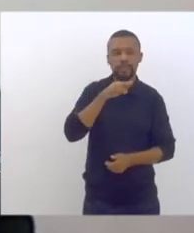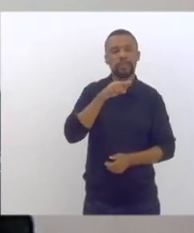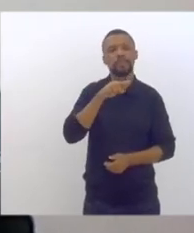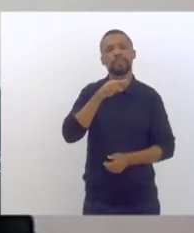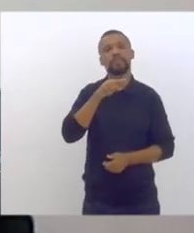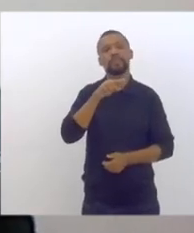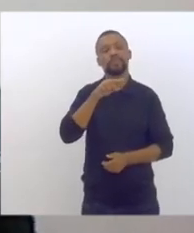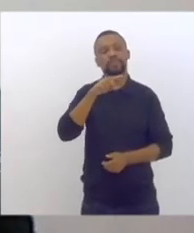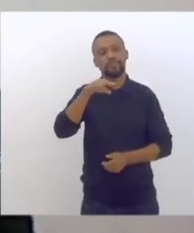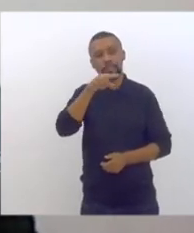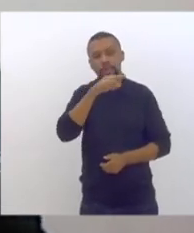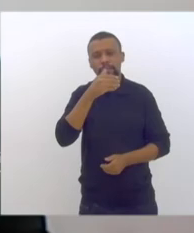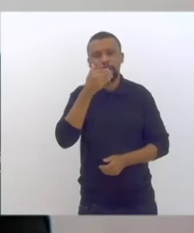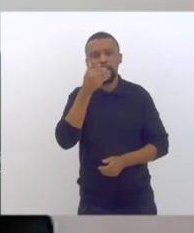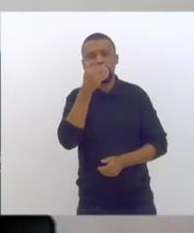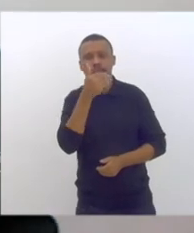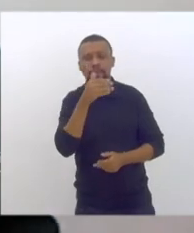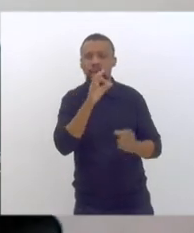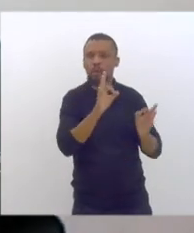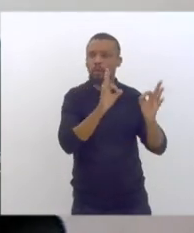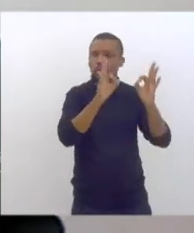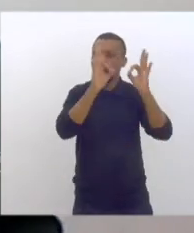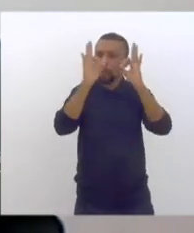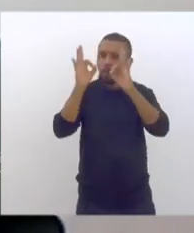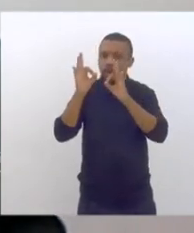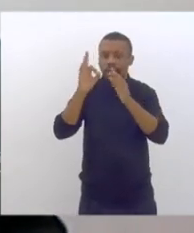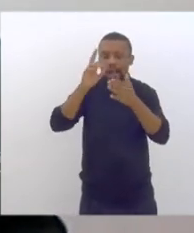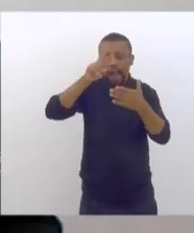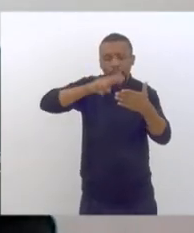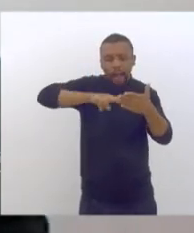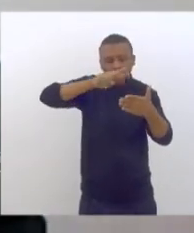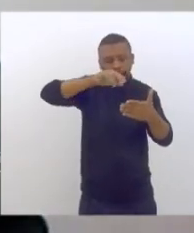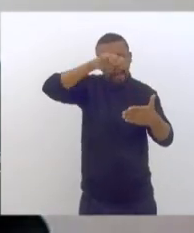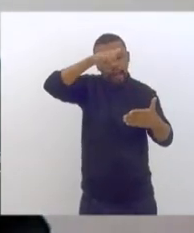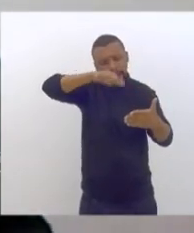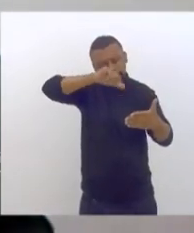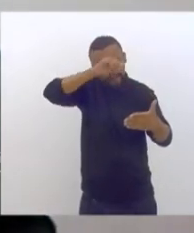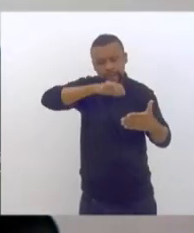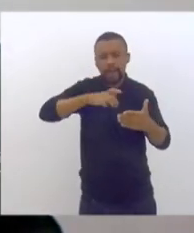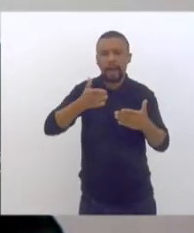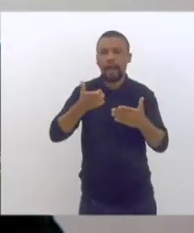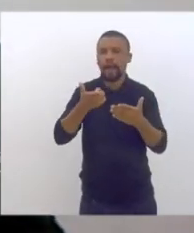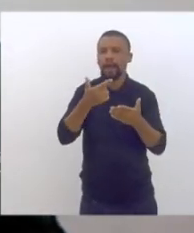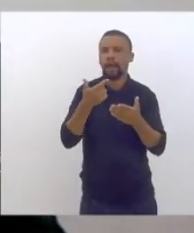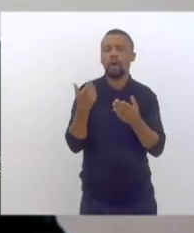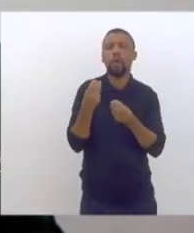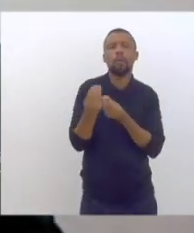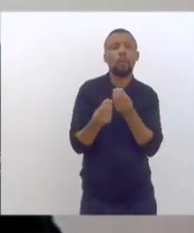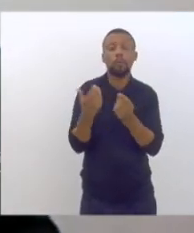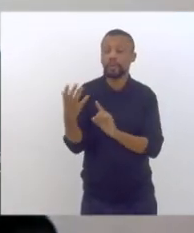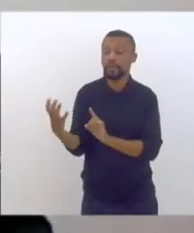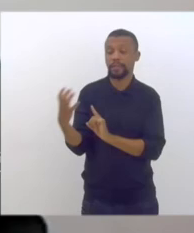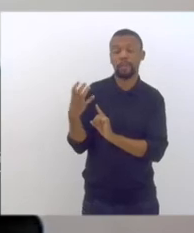vossas excelências para pedir Vista a analisar melhor os impactos financeiros projeto